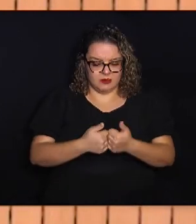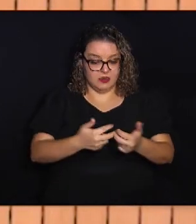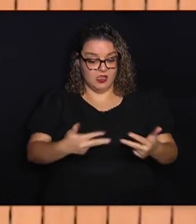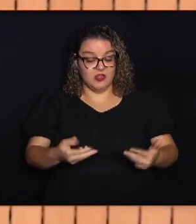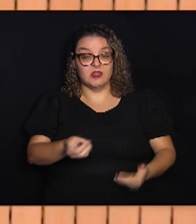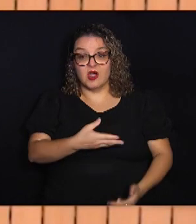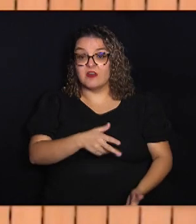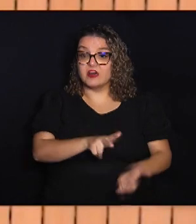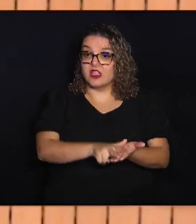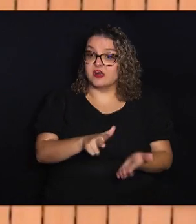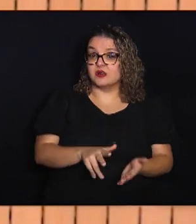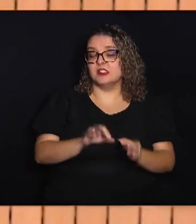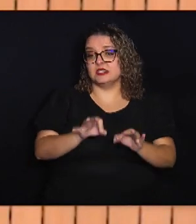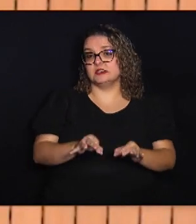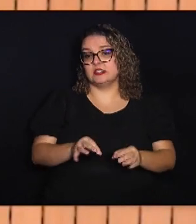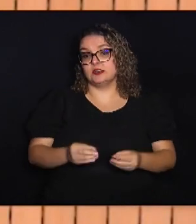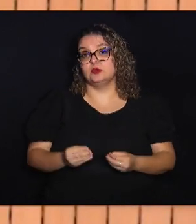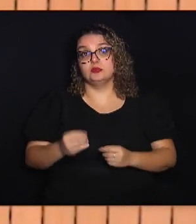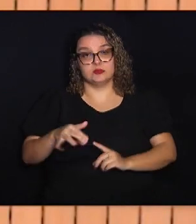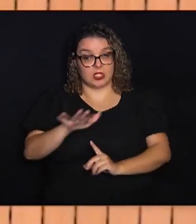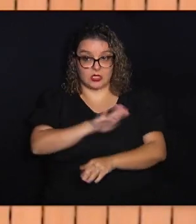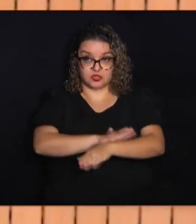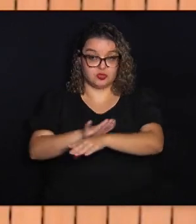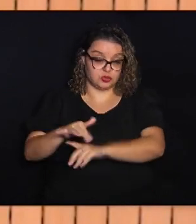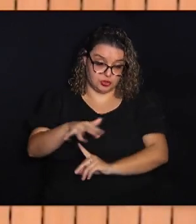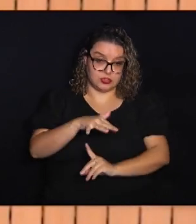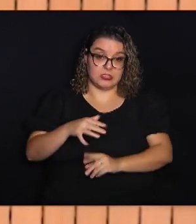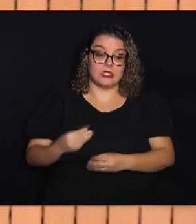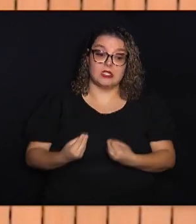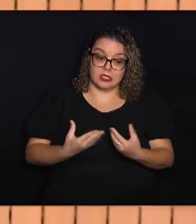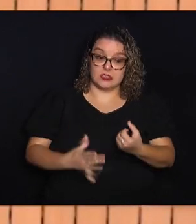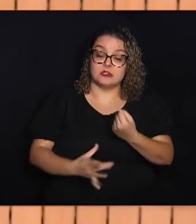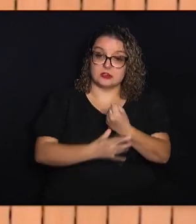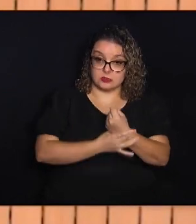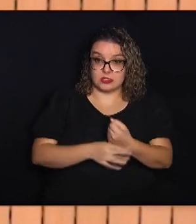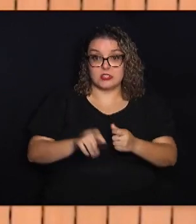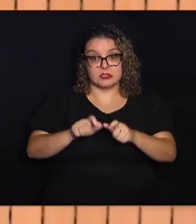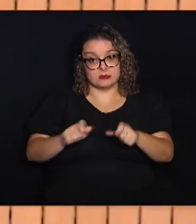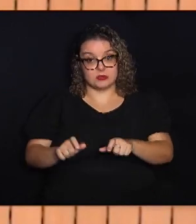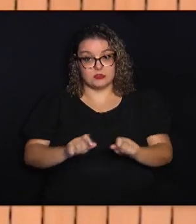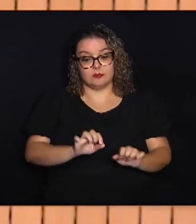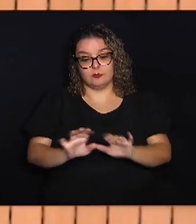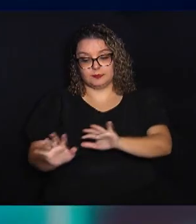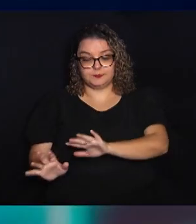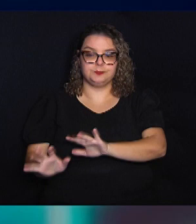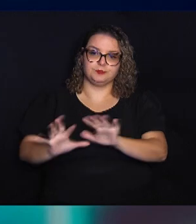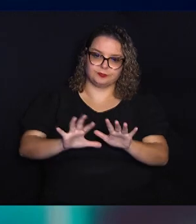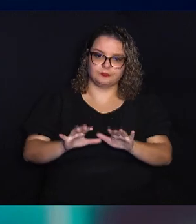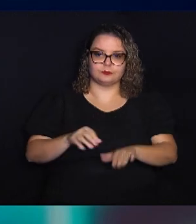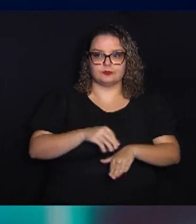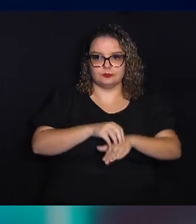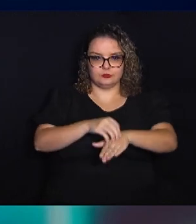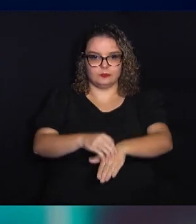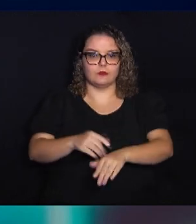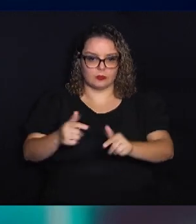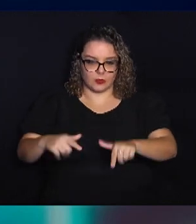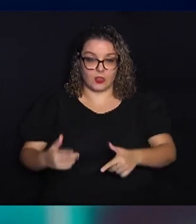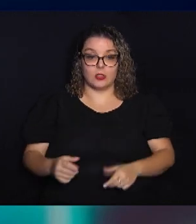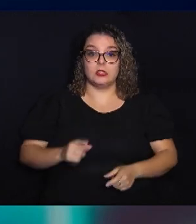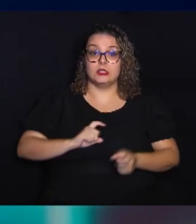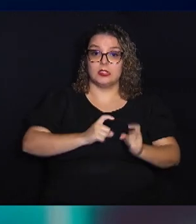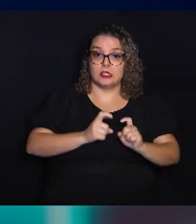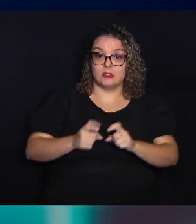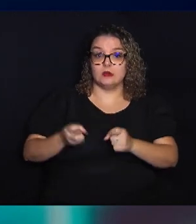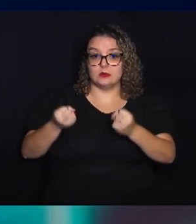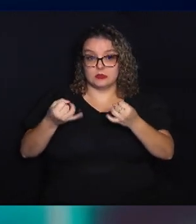regular e que dê segurança ao usuário para embarcar e chegar ao seu destino. Durante a reunião, foi explicado